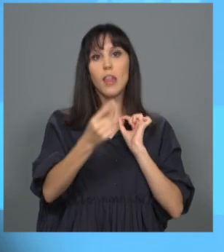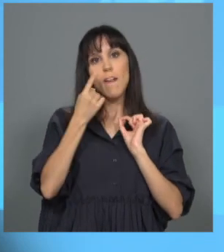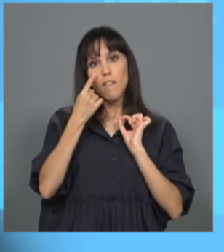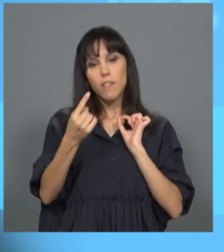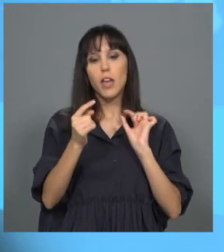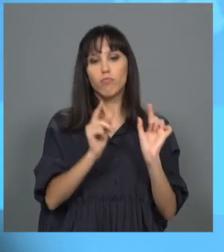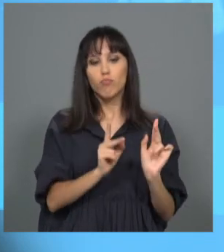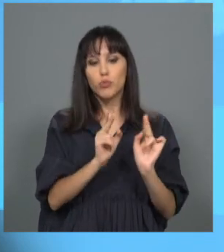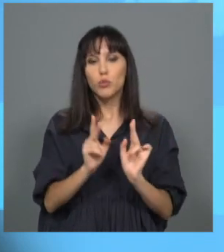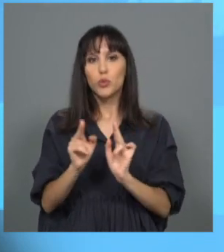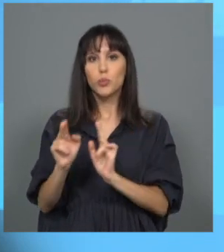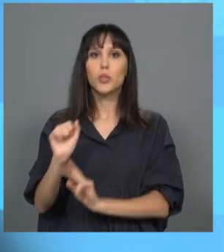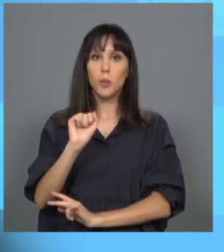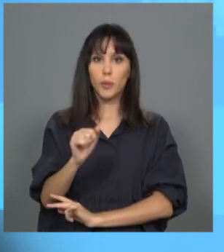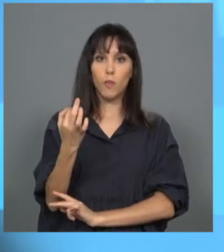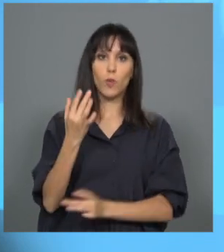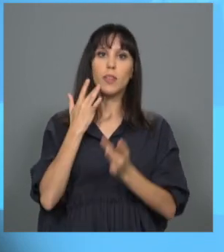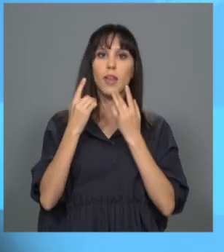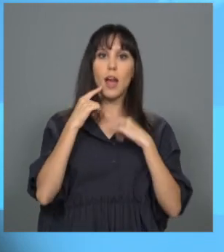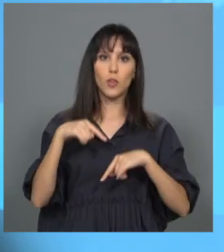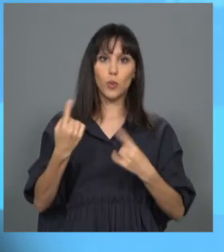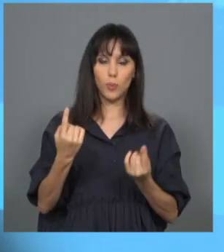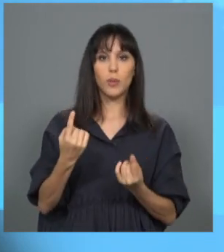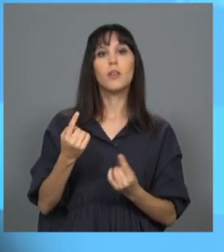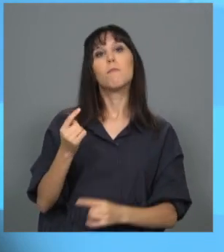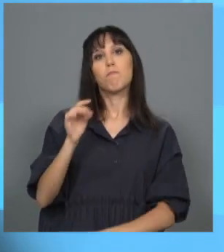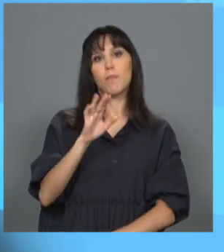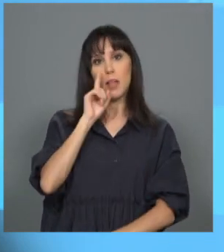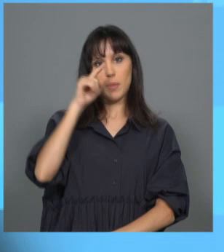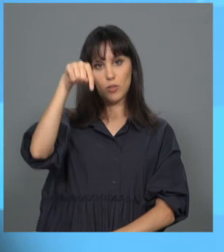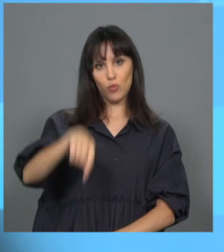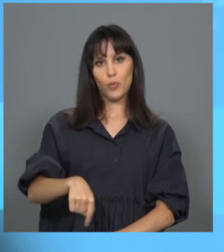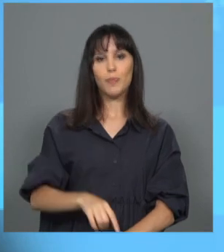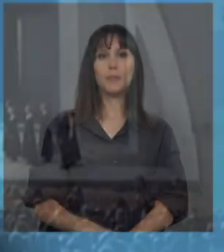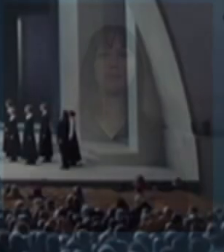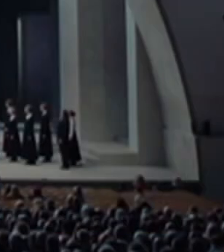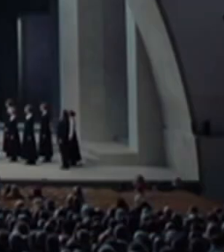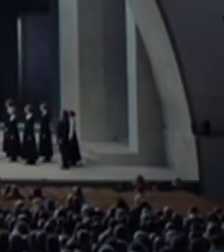centrais desta representação da Paixão no sul da Alemanha.